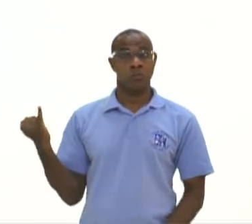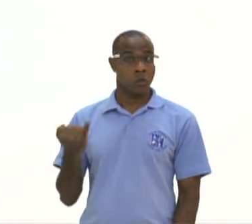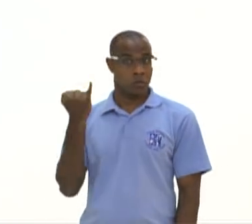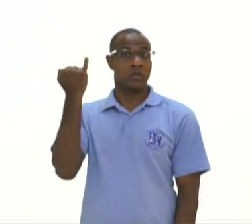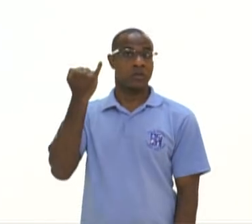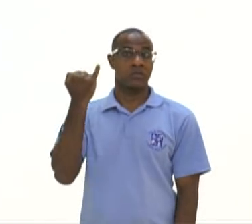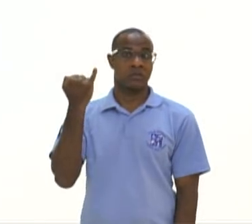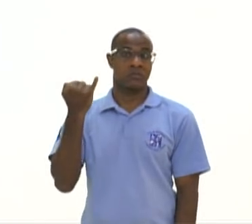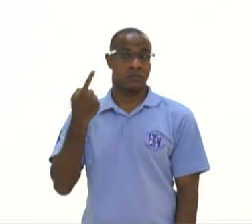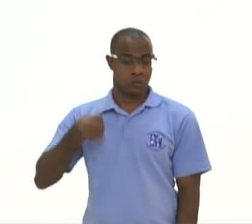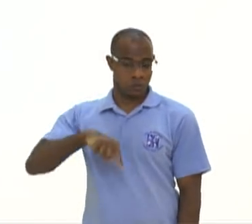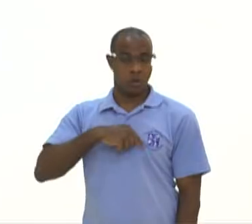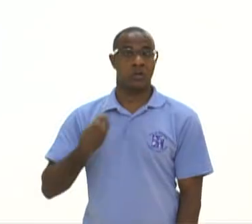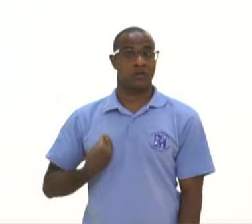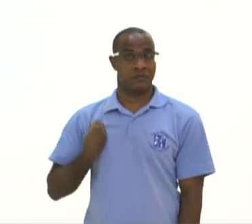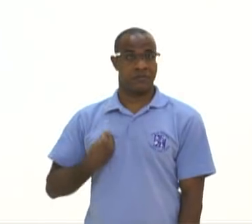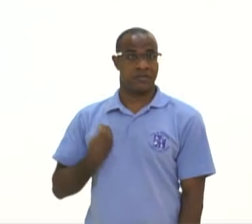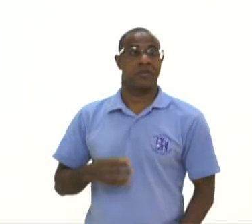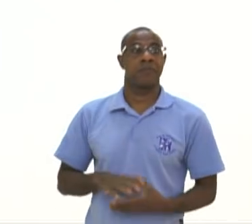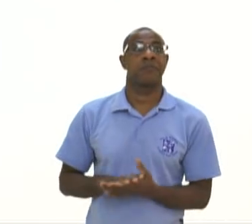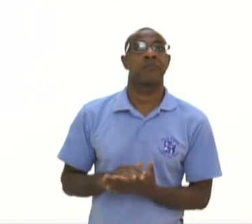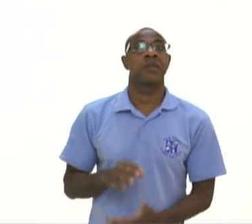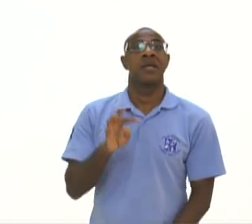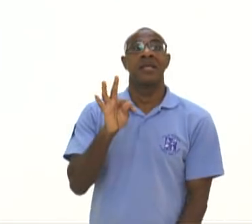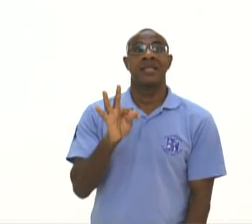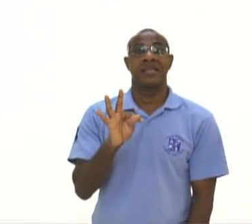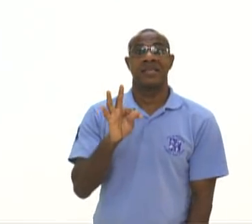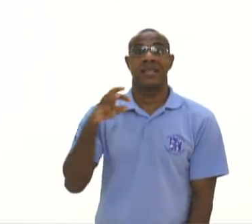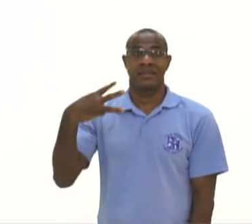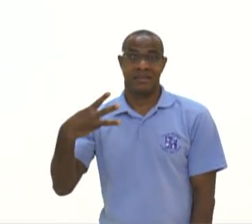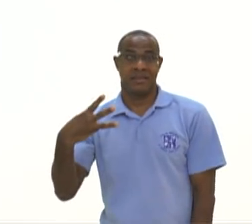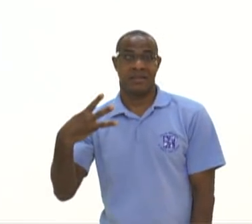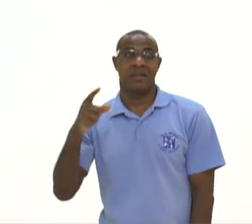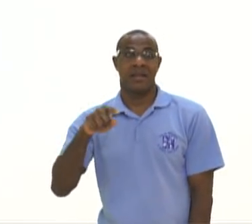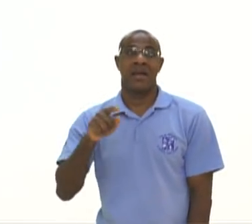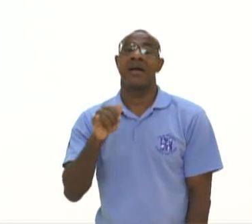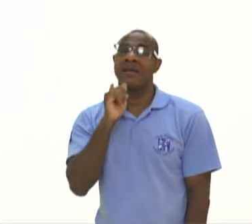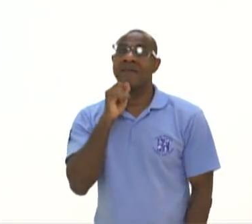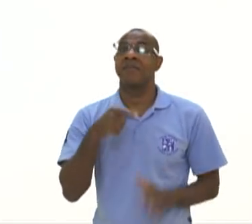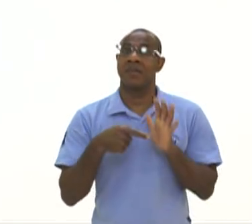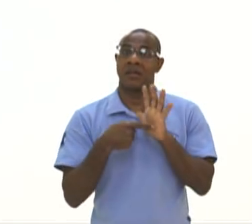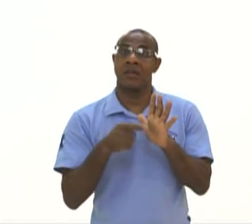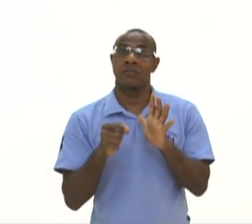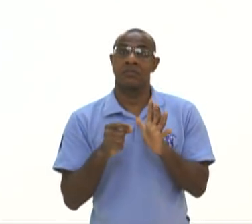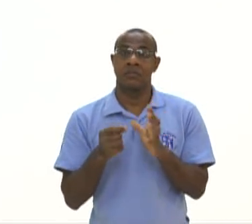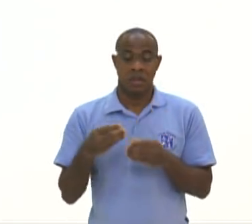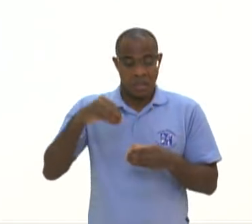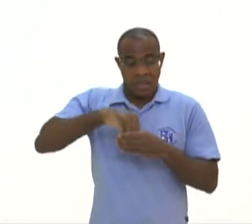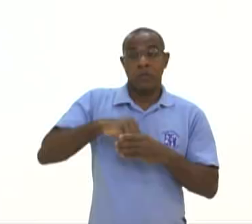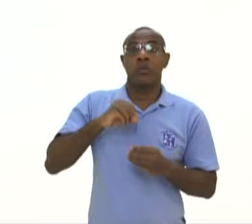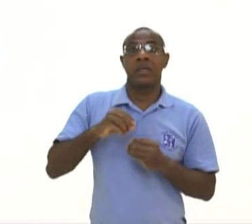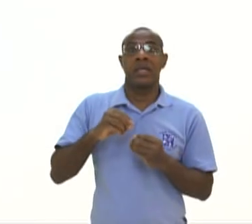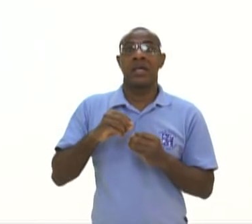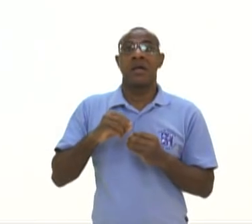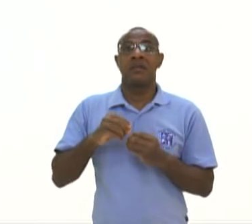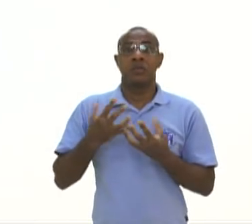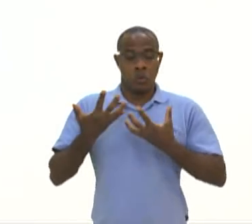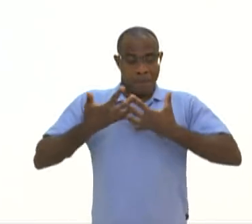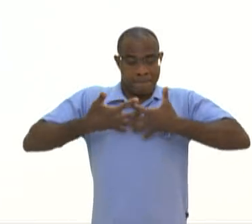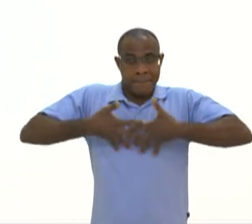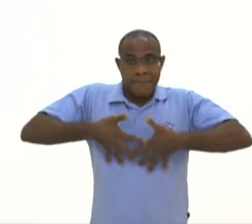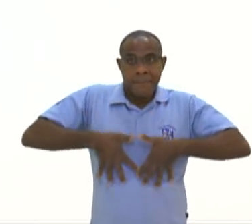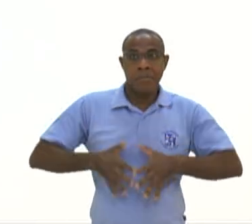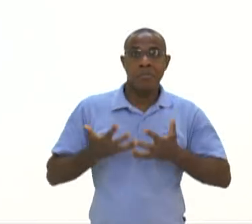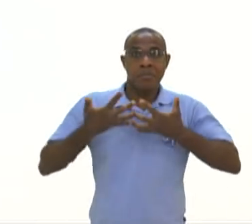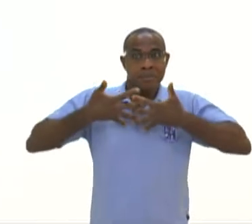sobrevivência. O T3, por exemplo, é um hormônio que atua no metabolismo, nas reações